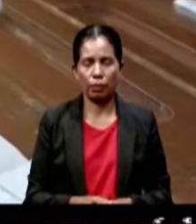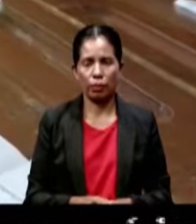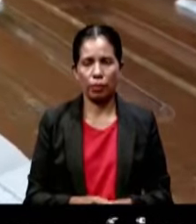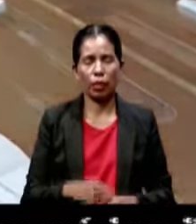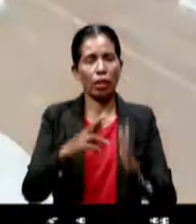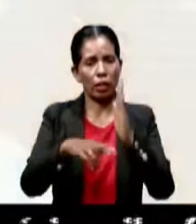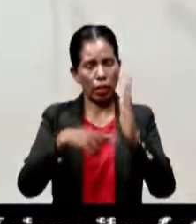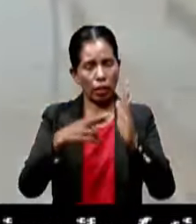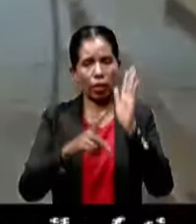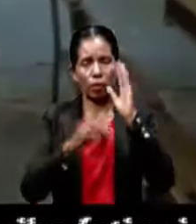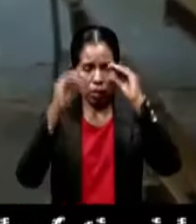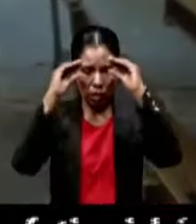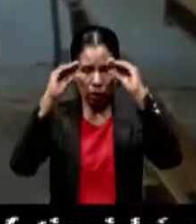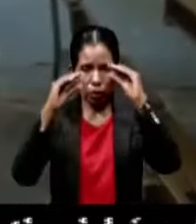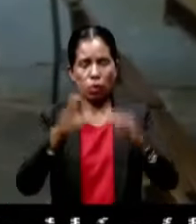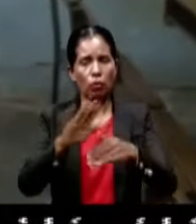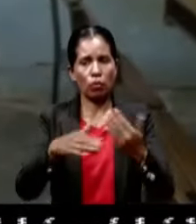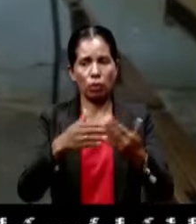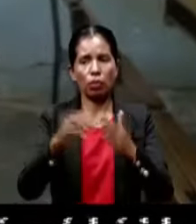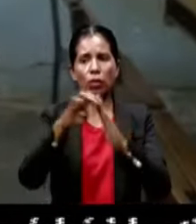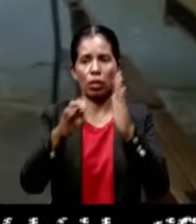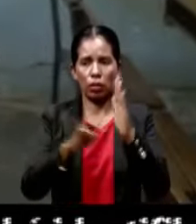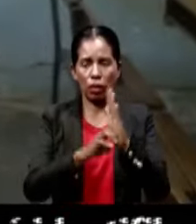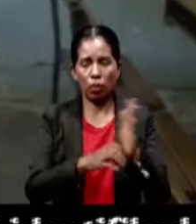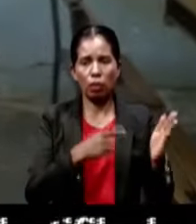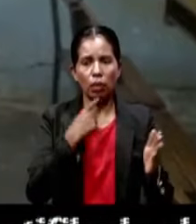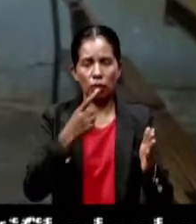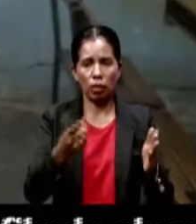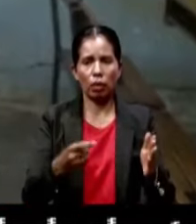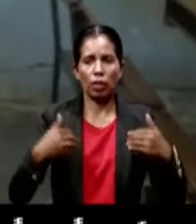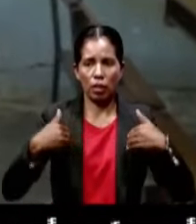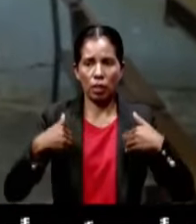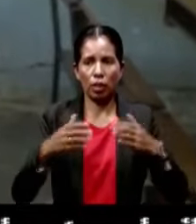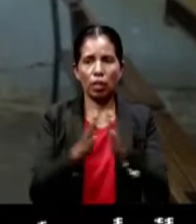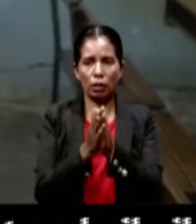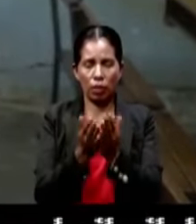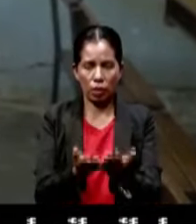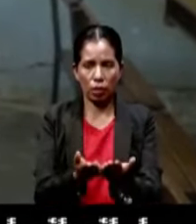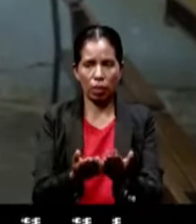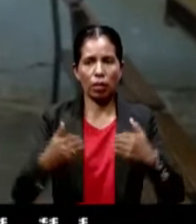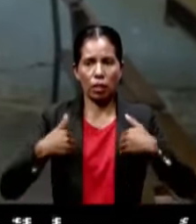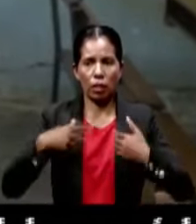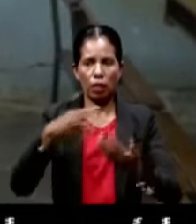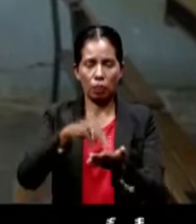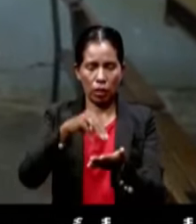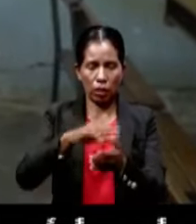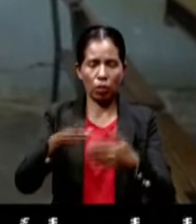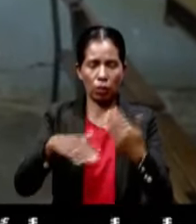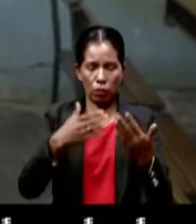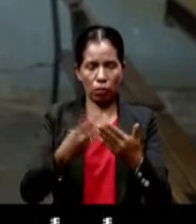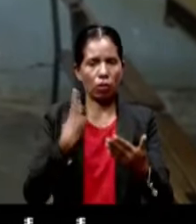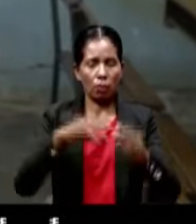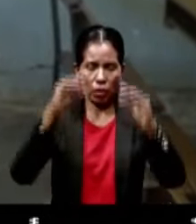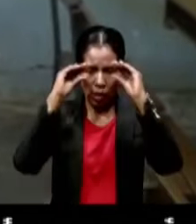Metodologia tu hanuri nenga buat tutu estaru maharuka mai ia livros ia materiais tutu mai sina bane ami hanuri